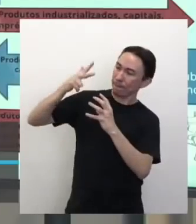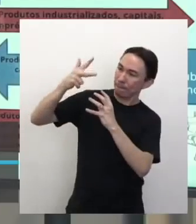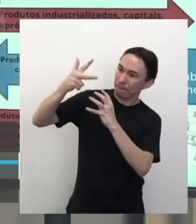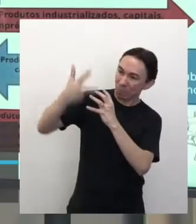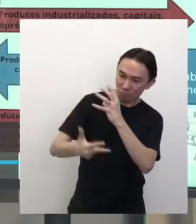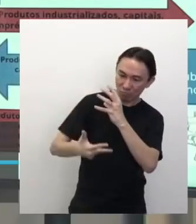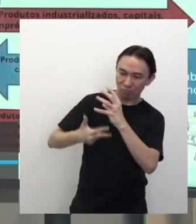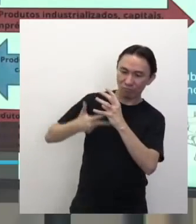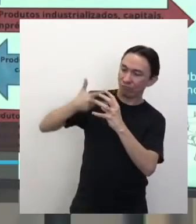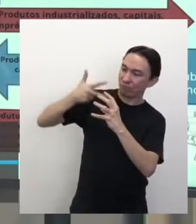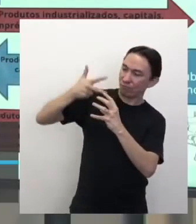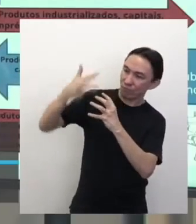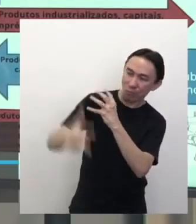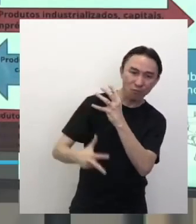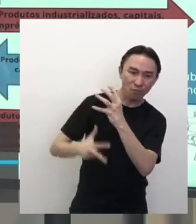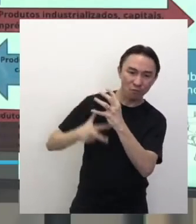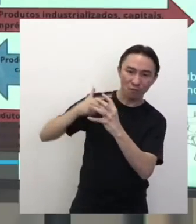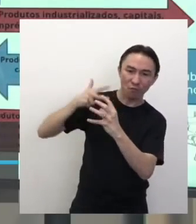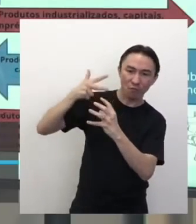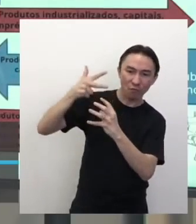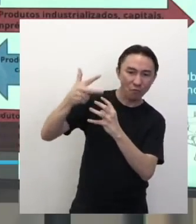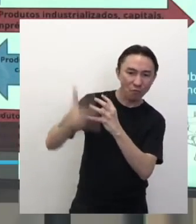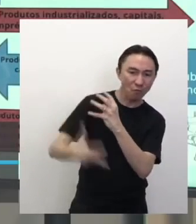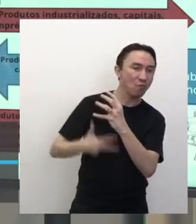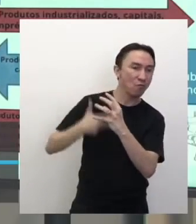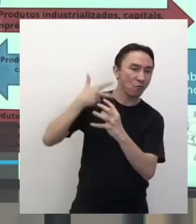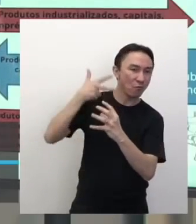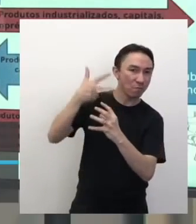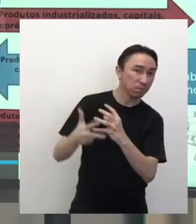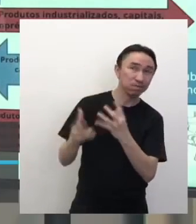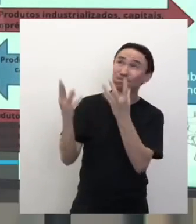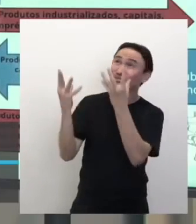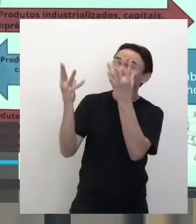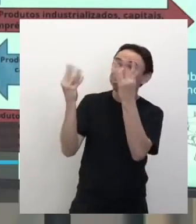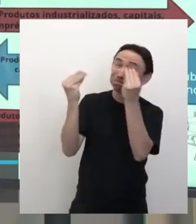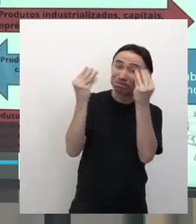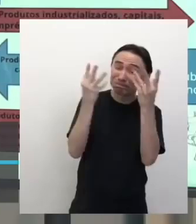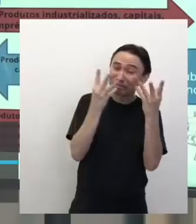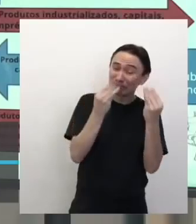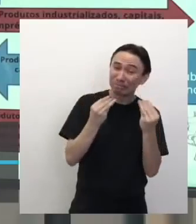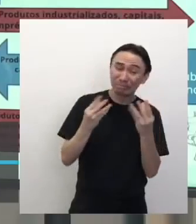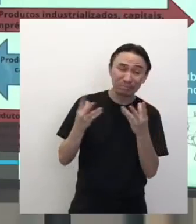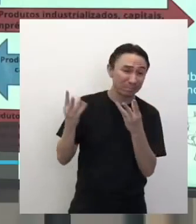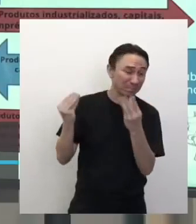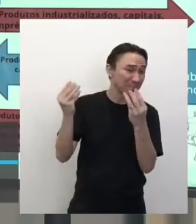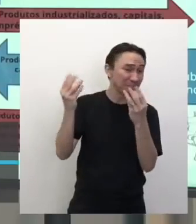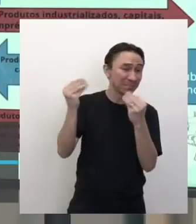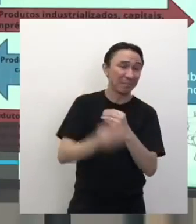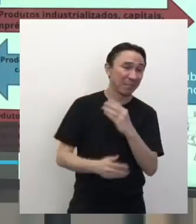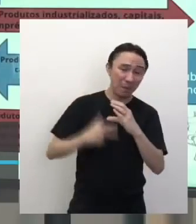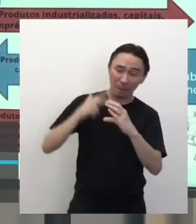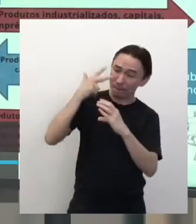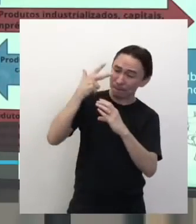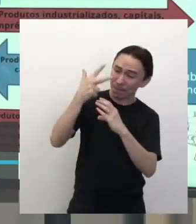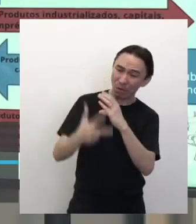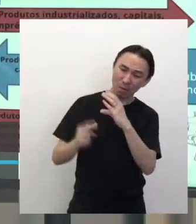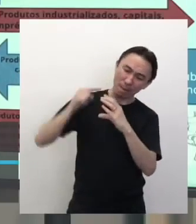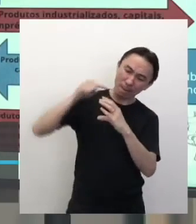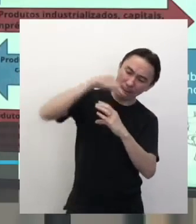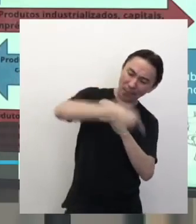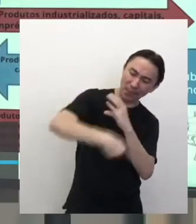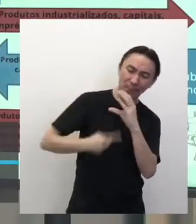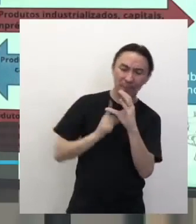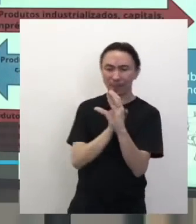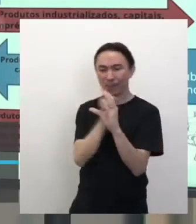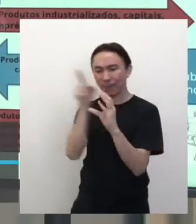lá centenas e centenas de satélites aí, né, com várias, né, situações aí, né, ou através de